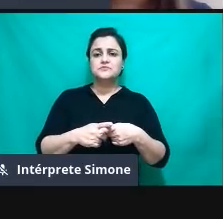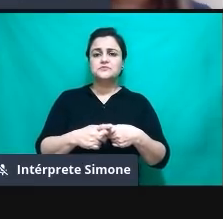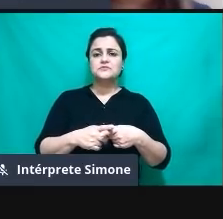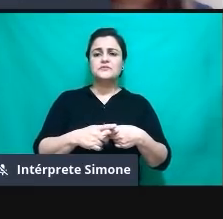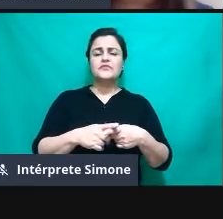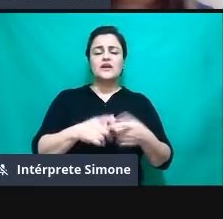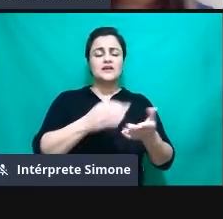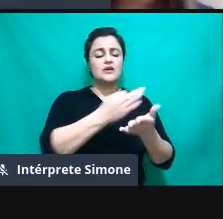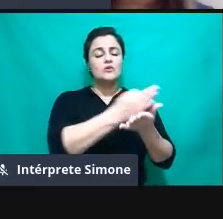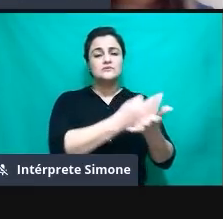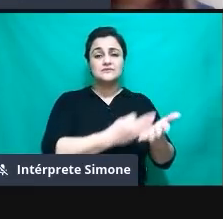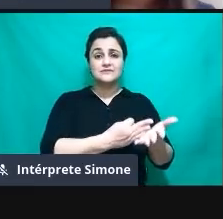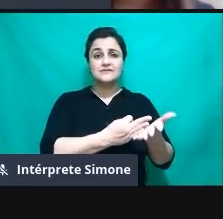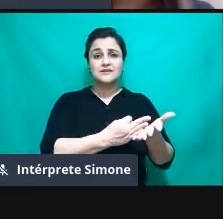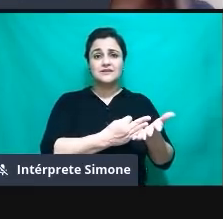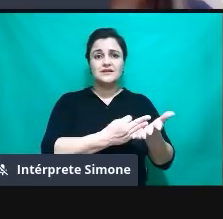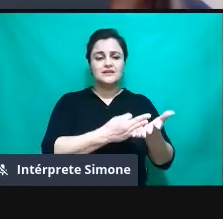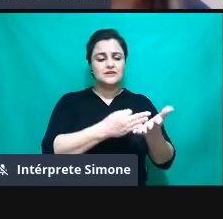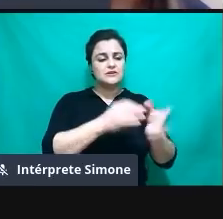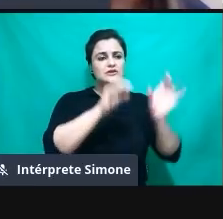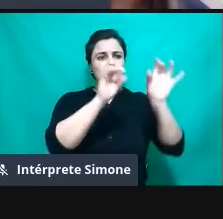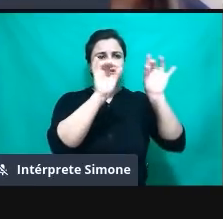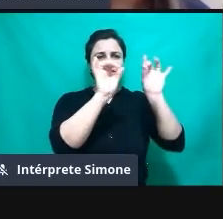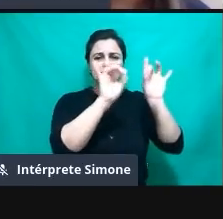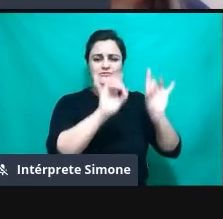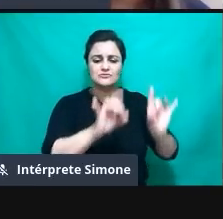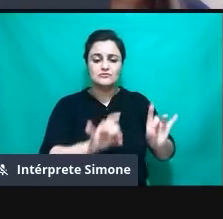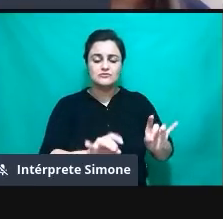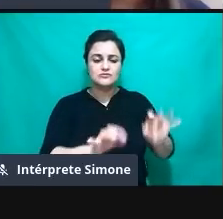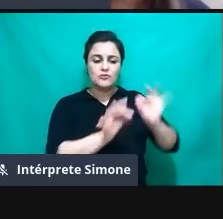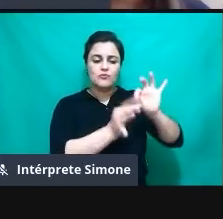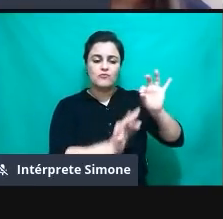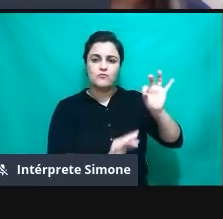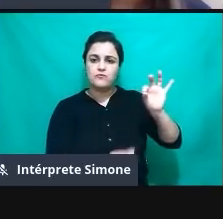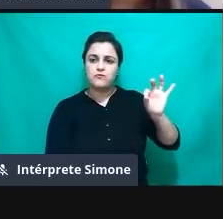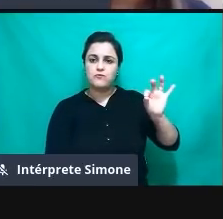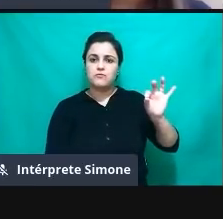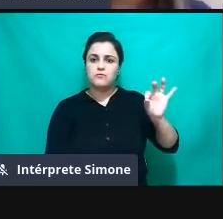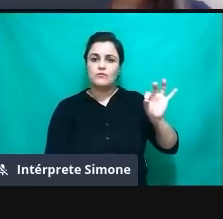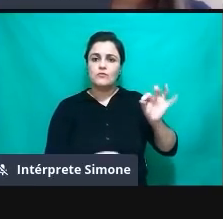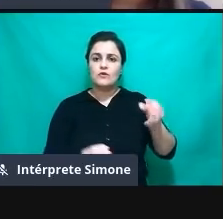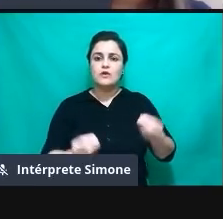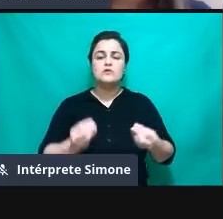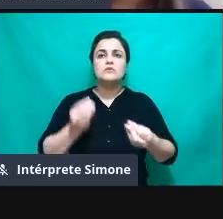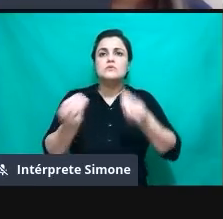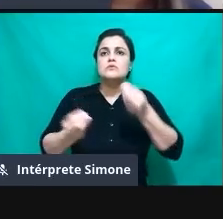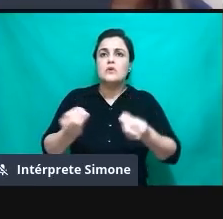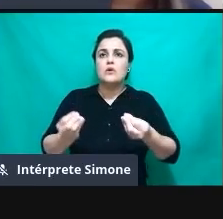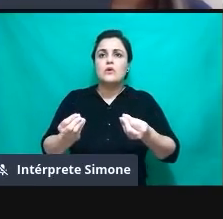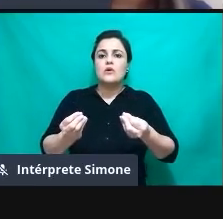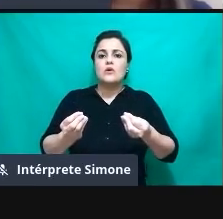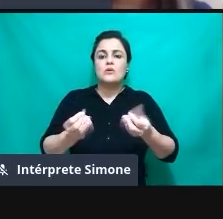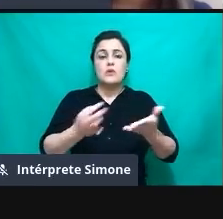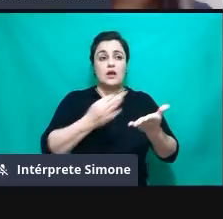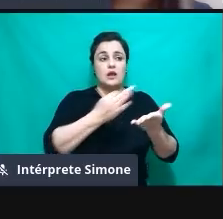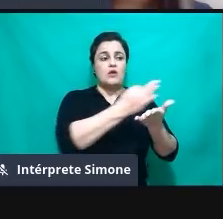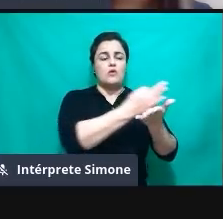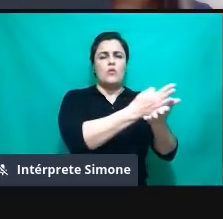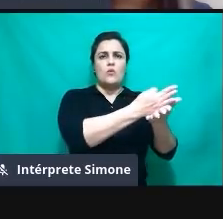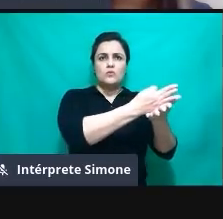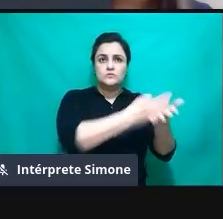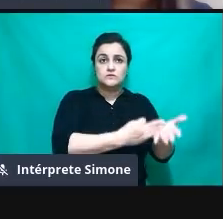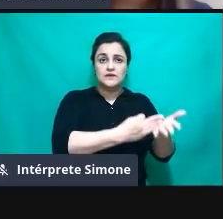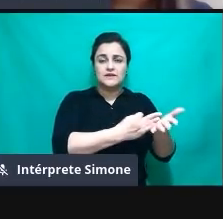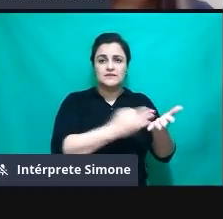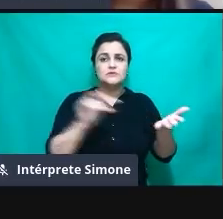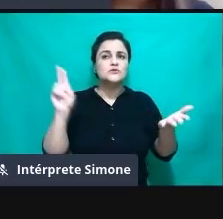tem a sua predominância. Então, nós temos um texto que ele pode ser mais predominante, no caso, mais utilizado